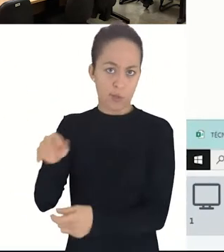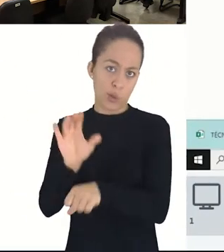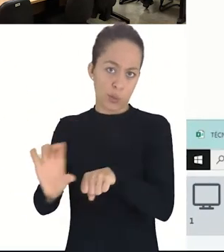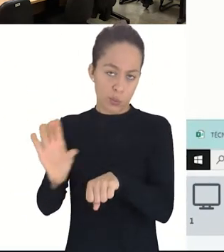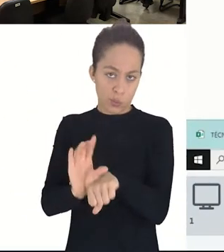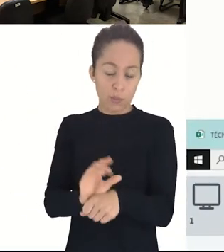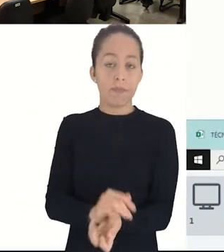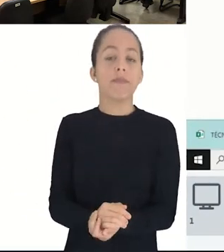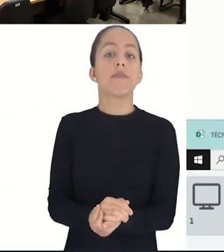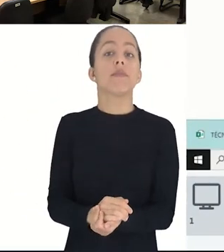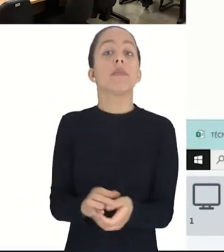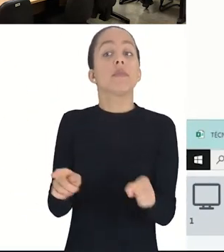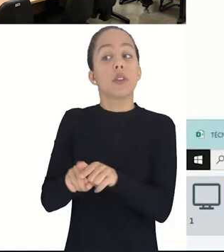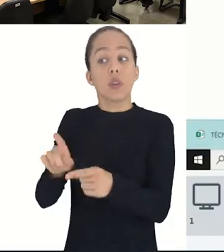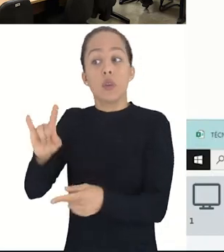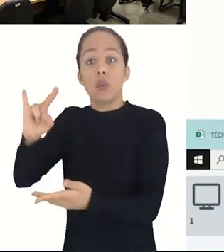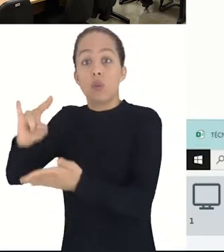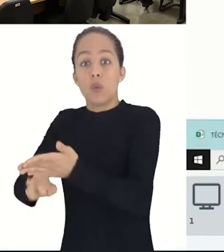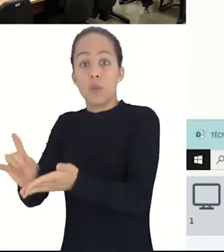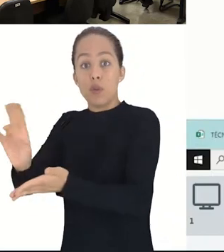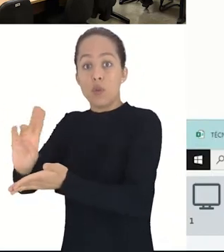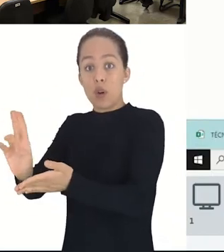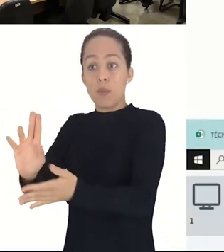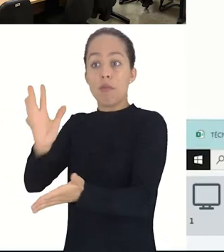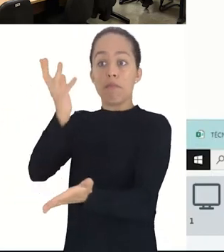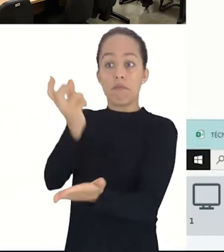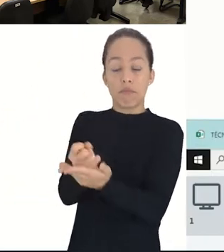O nome do arquivo para download já foi alterado.